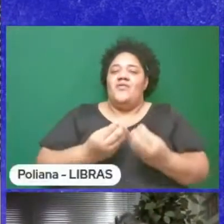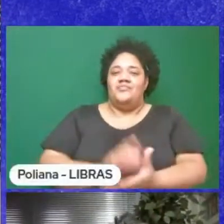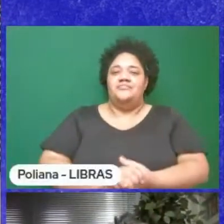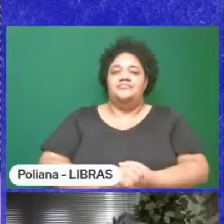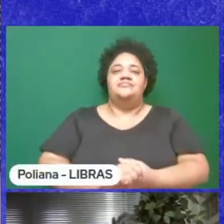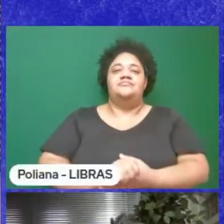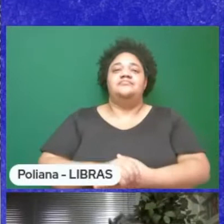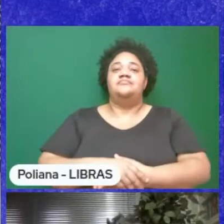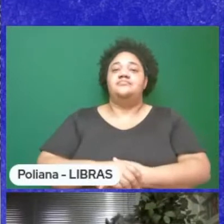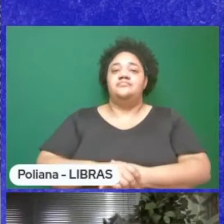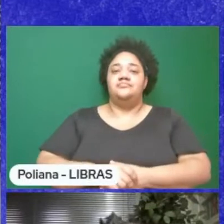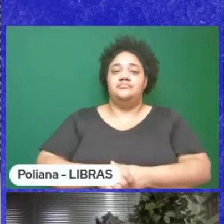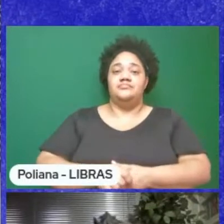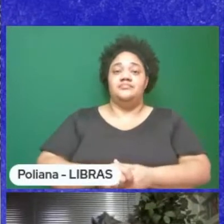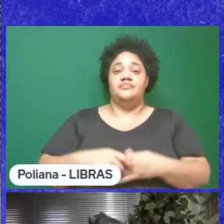então,